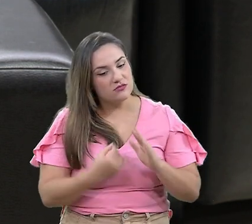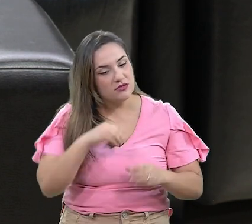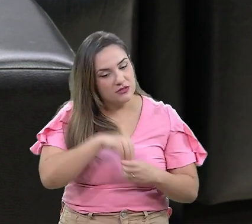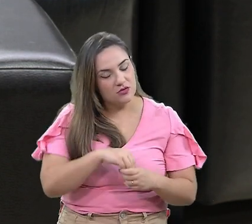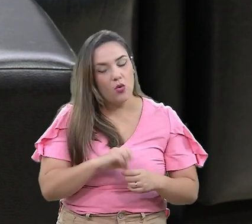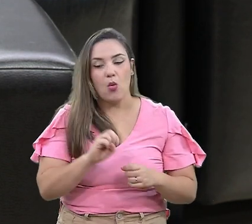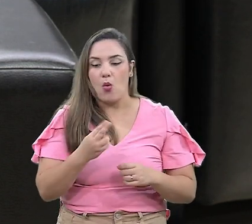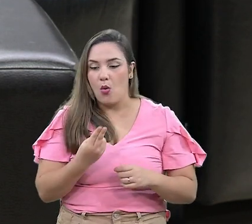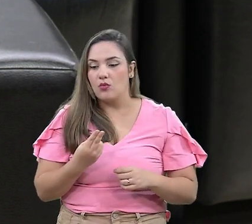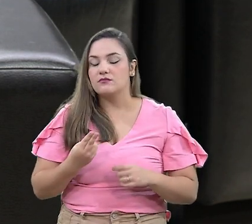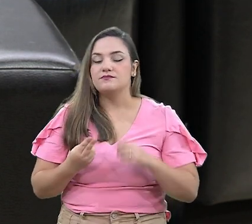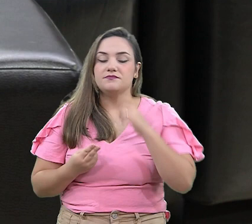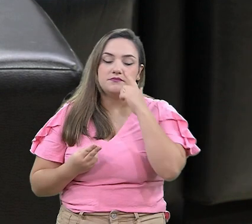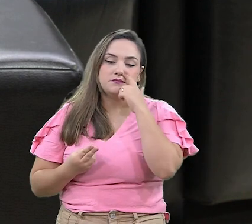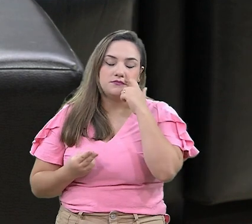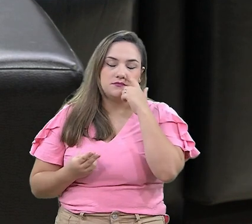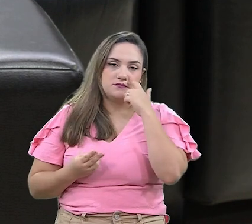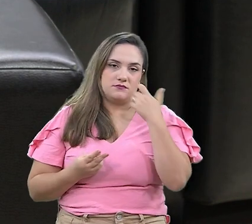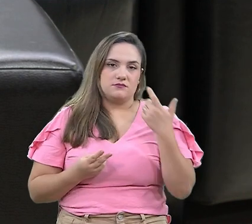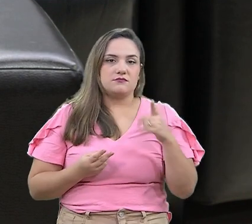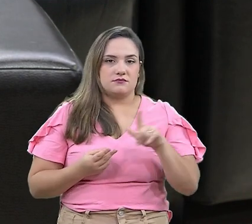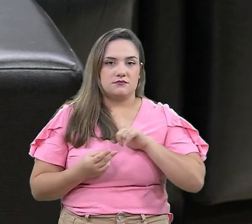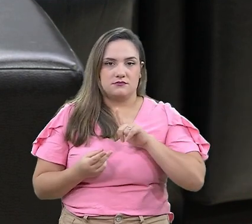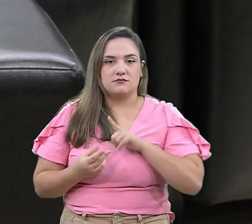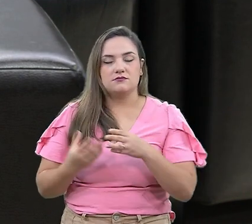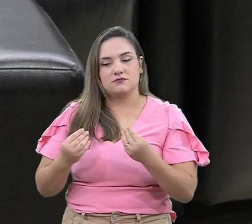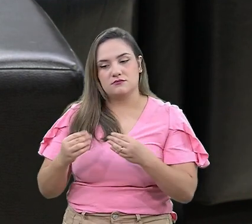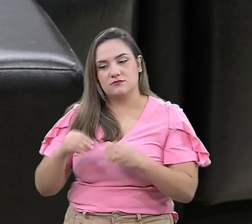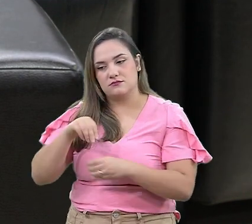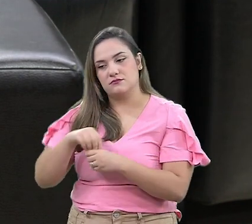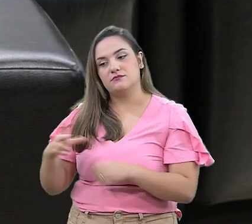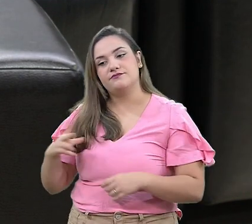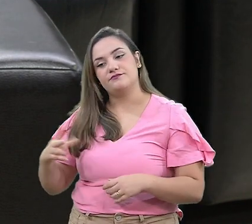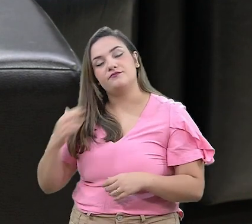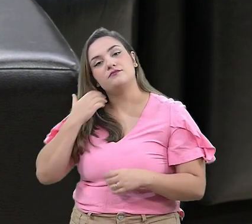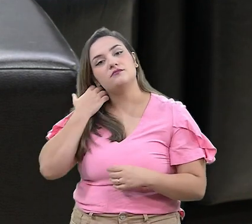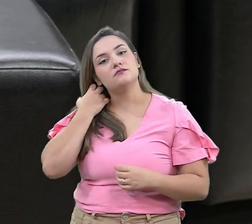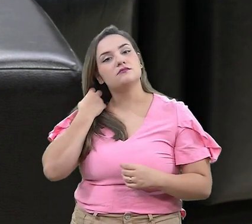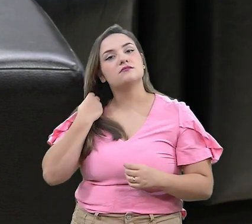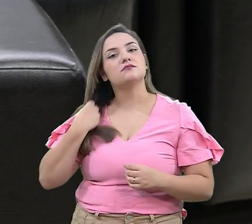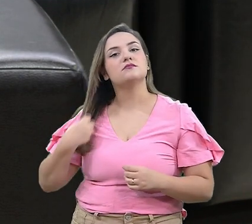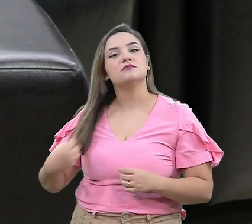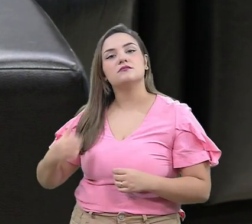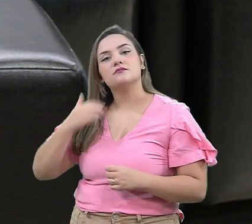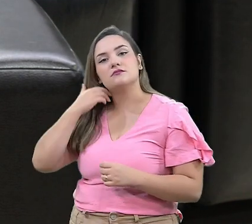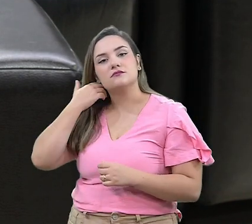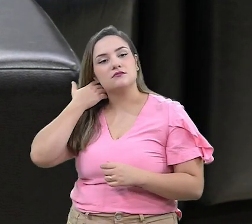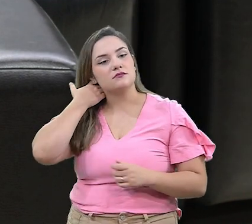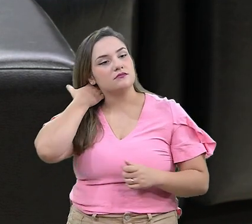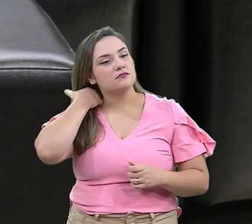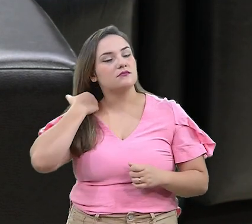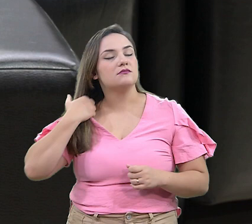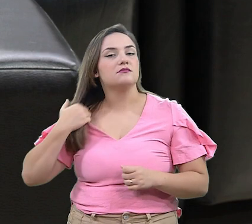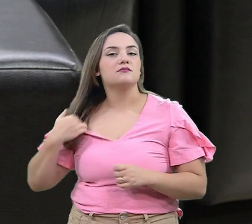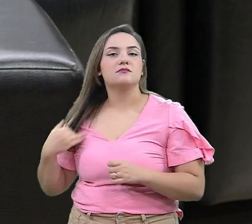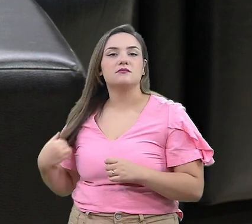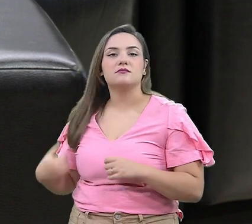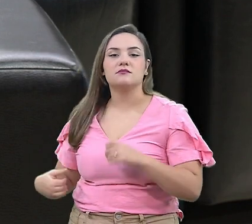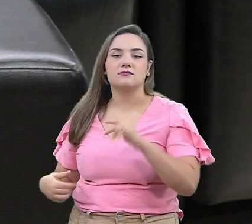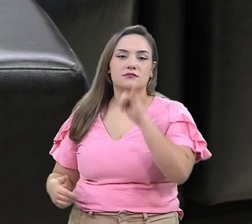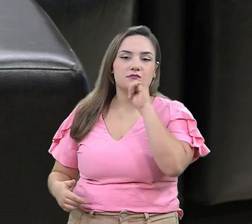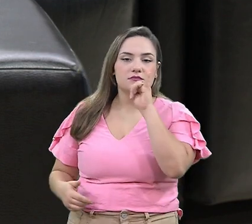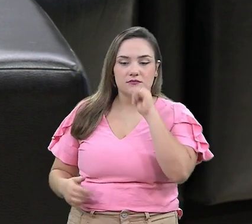Outra situação, que talvez ocorra muito mais na esfera privada, que é... por